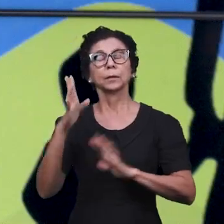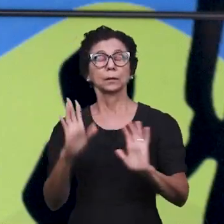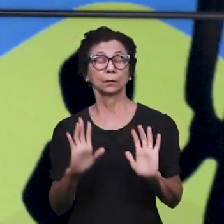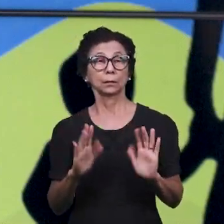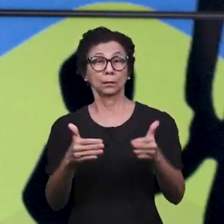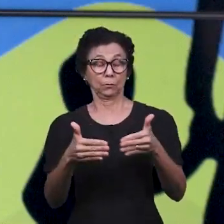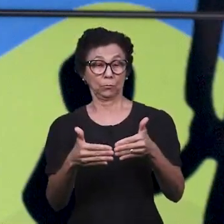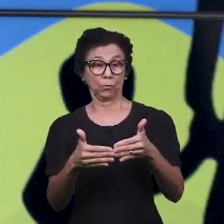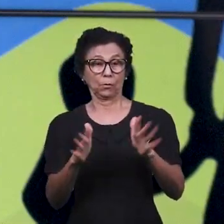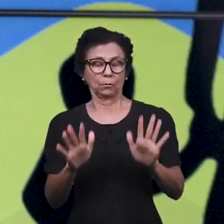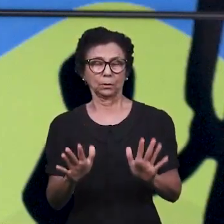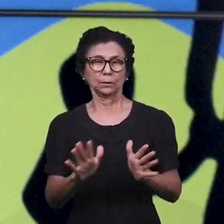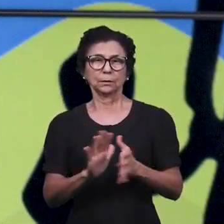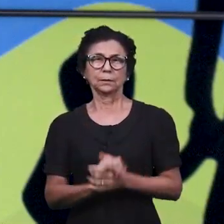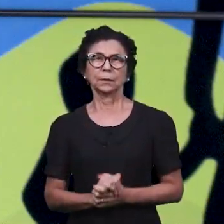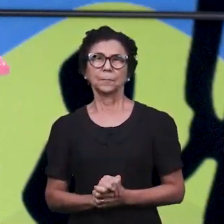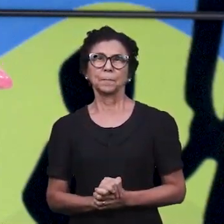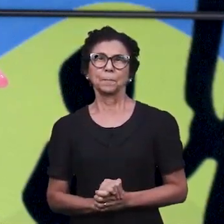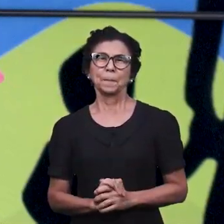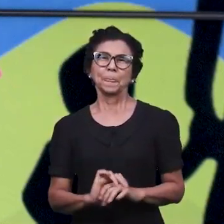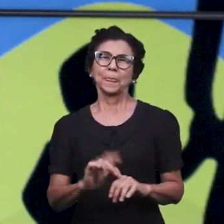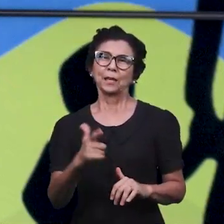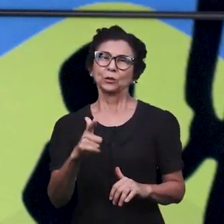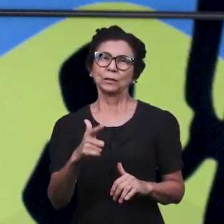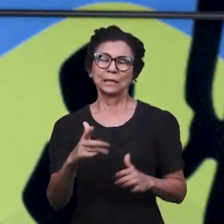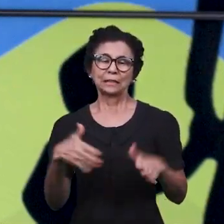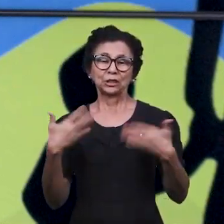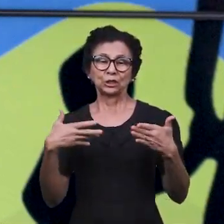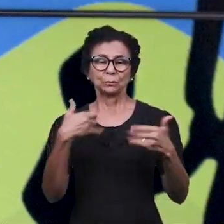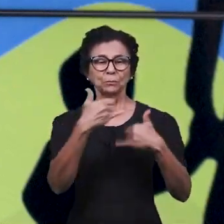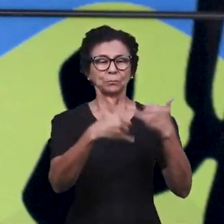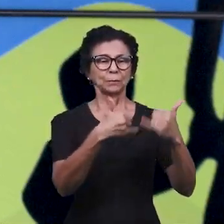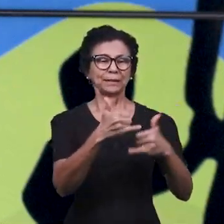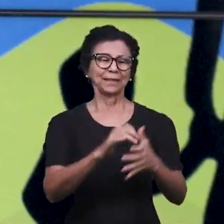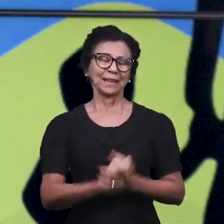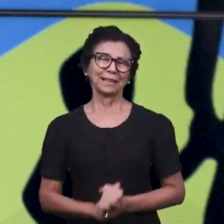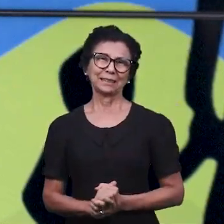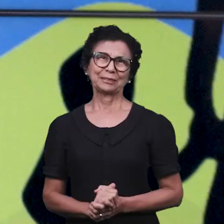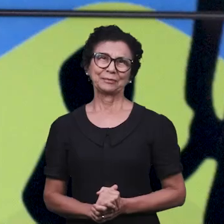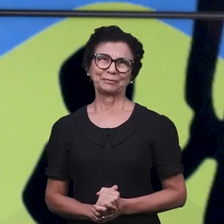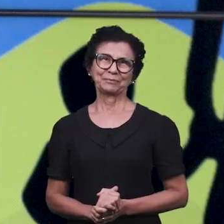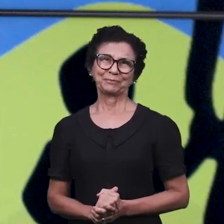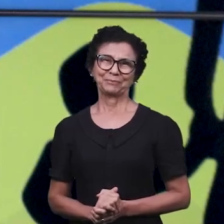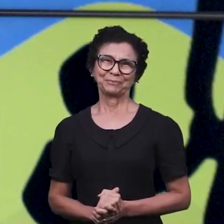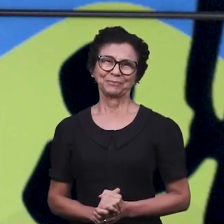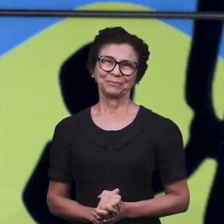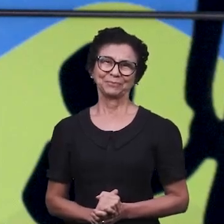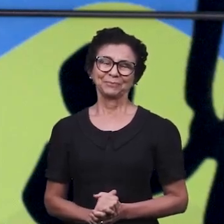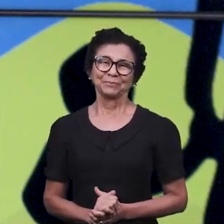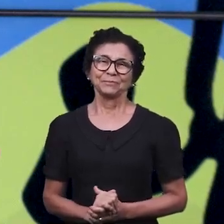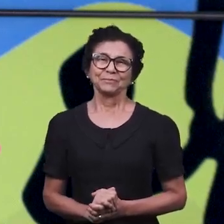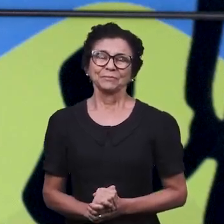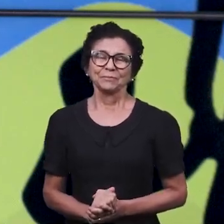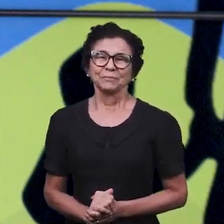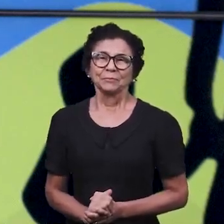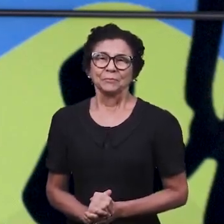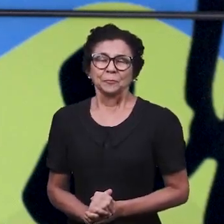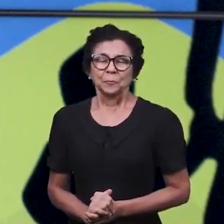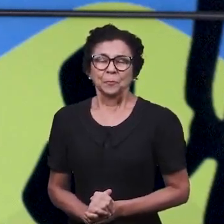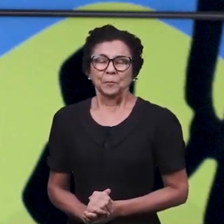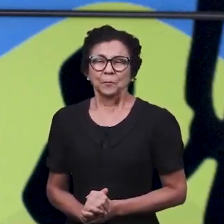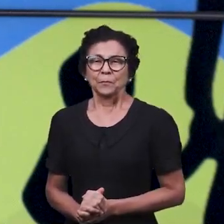os estímulos externos, brincar, o cozinhar com os filhos, que há esses